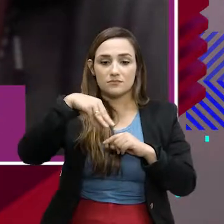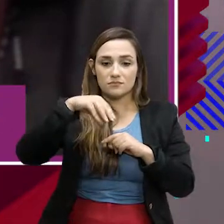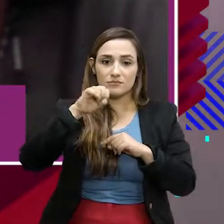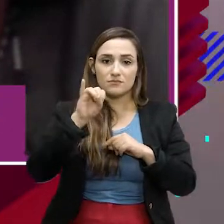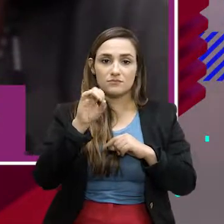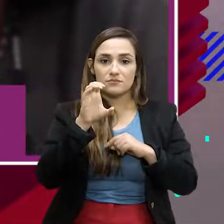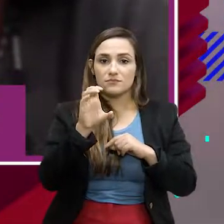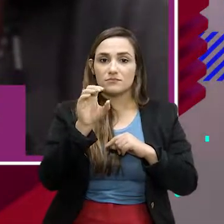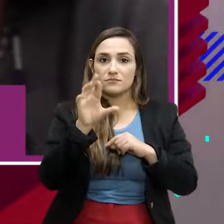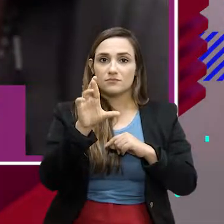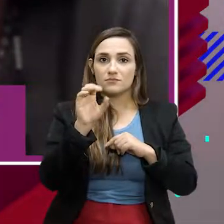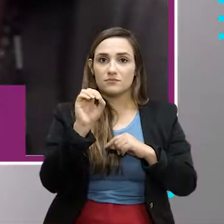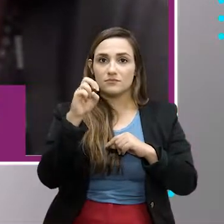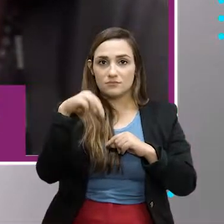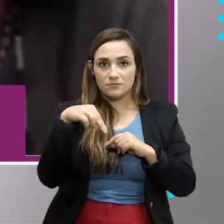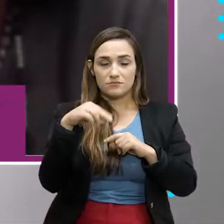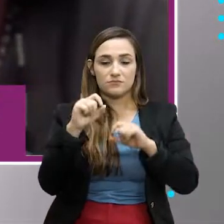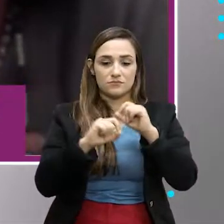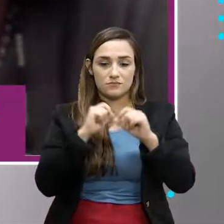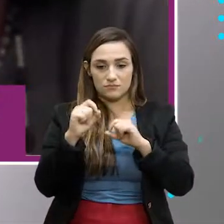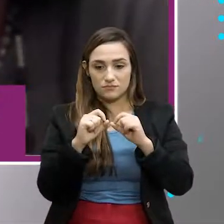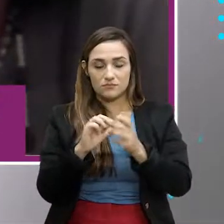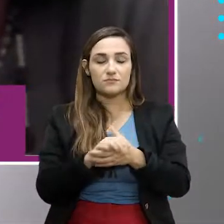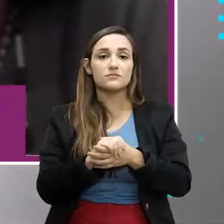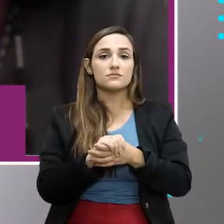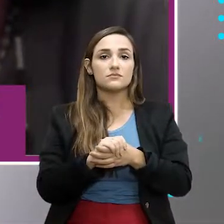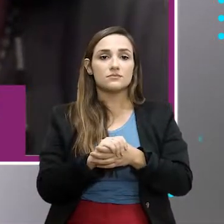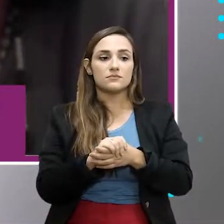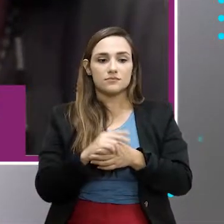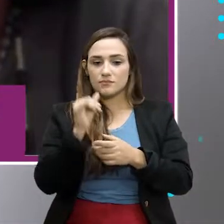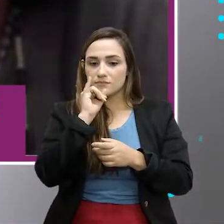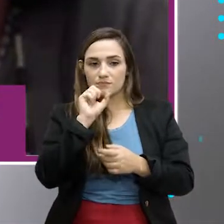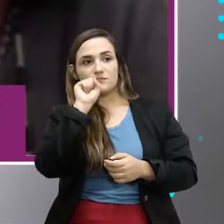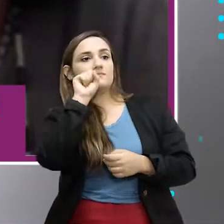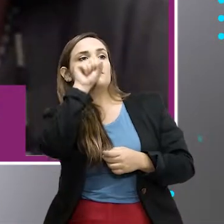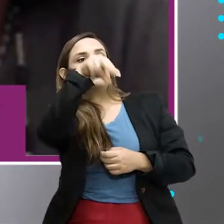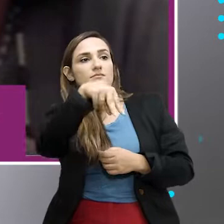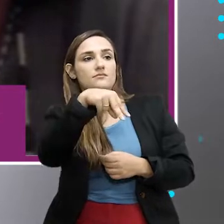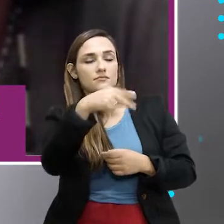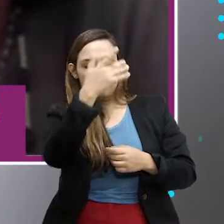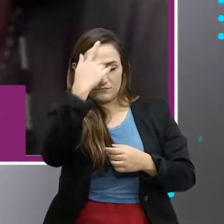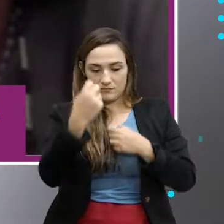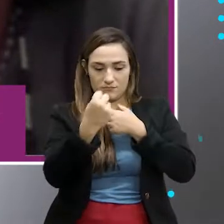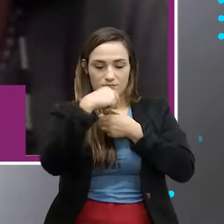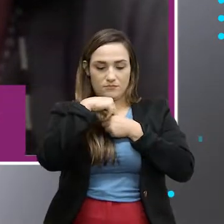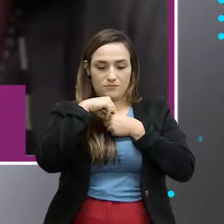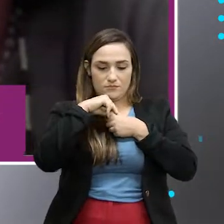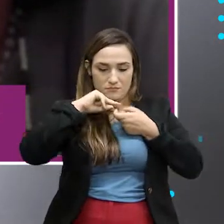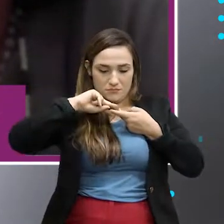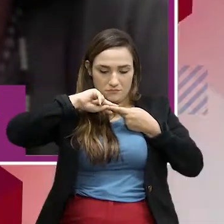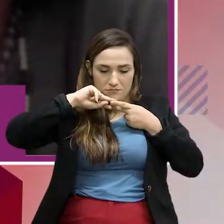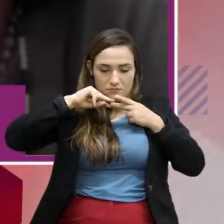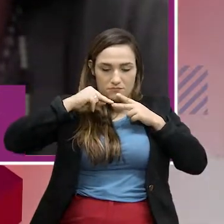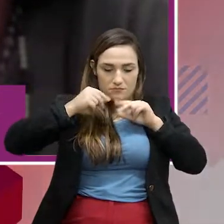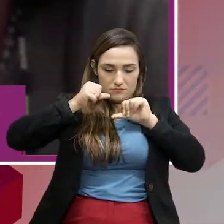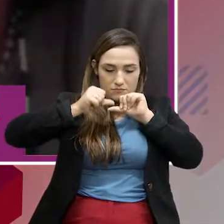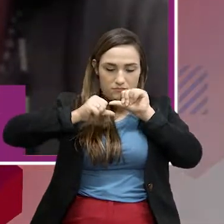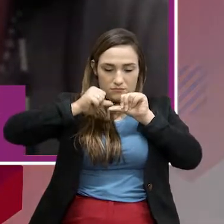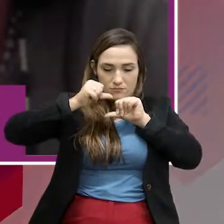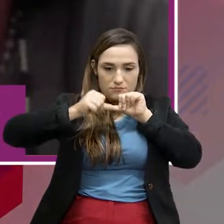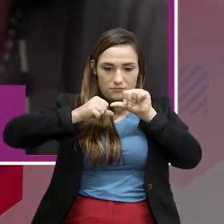a Ômicron foi provavelmente numa replicação, apareceu essa variante e ela